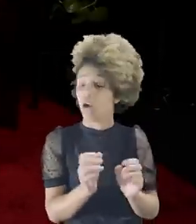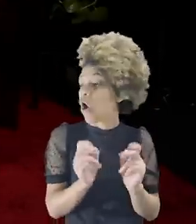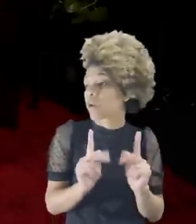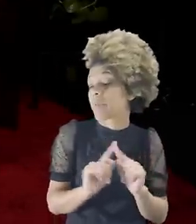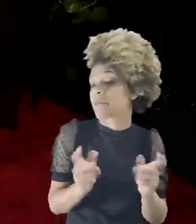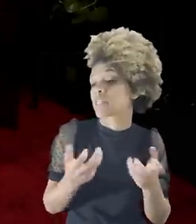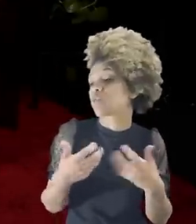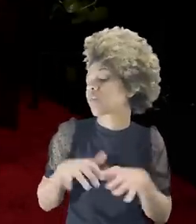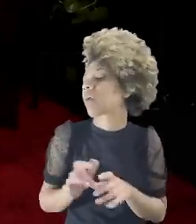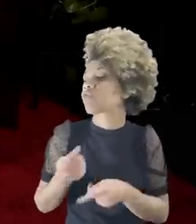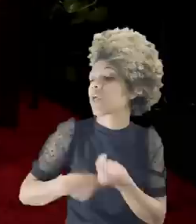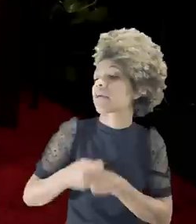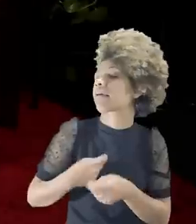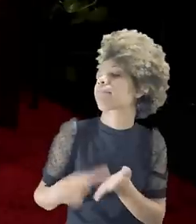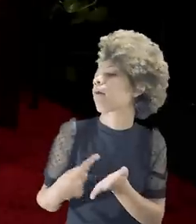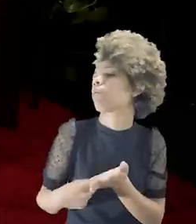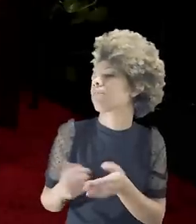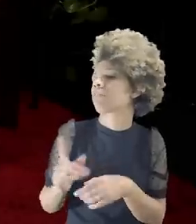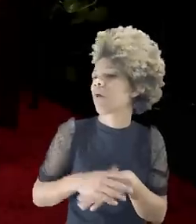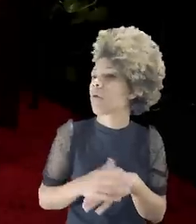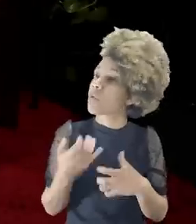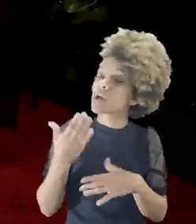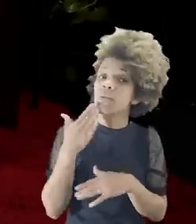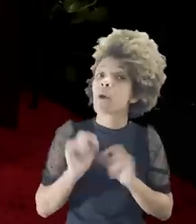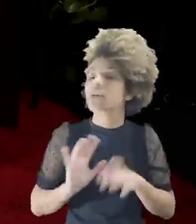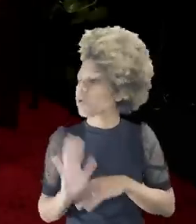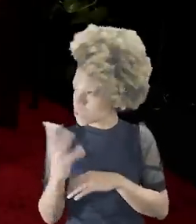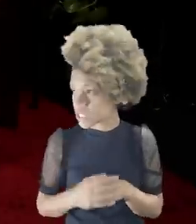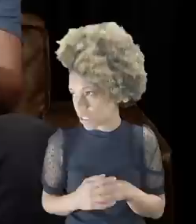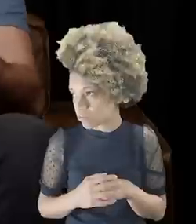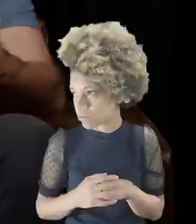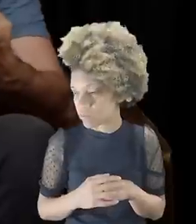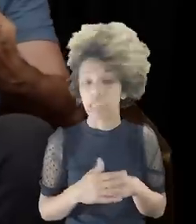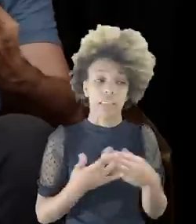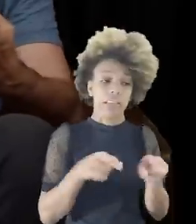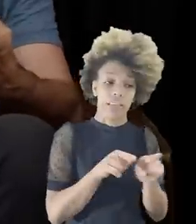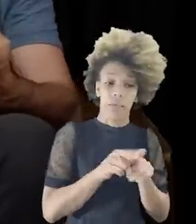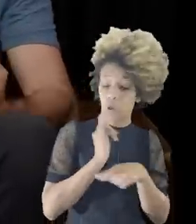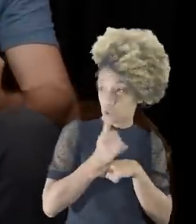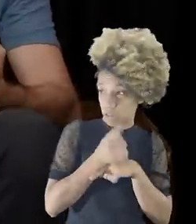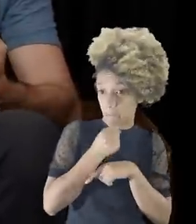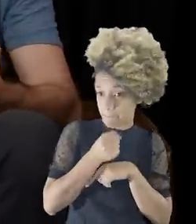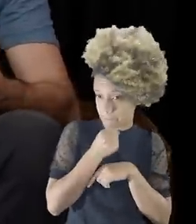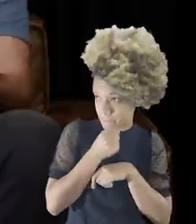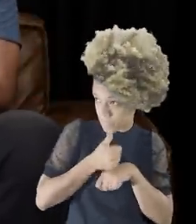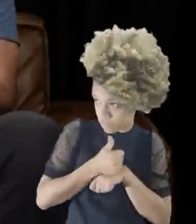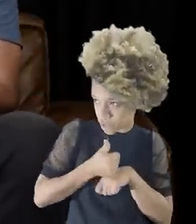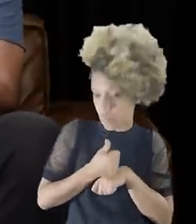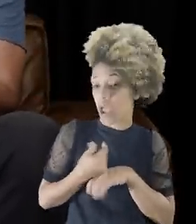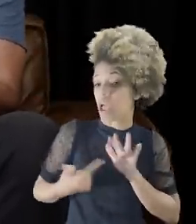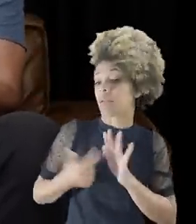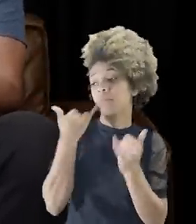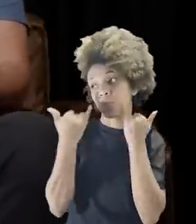saber porque beleza mas assim eu não quero saber se tem uma negociação com eles eu quero saber tipo eu quero ver o que tá acontecendo E aí com o cara quer comentarista que é jornalista ele